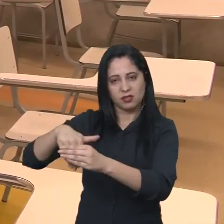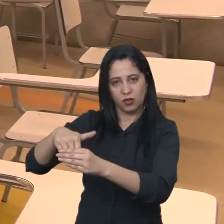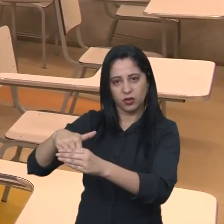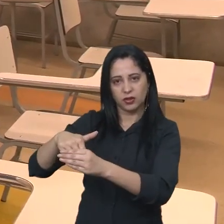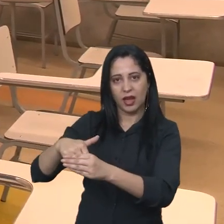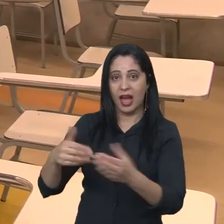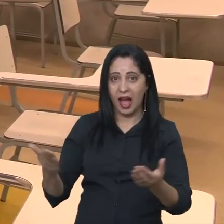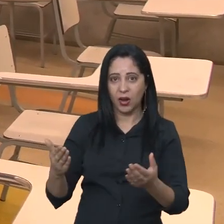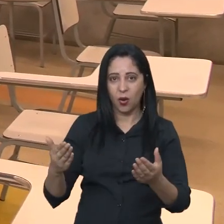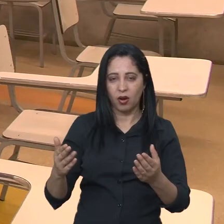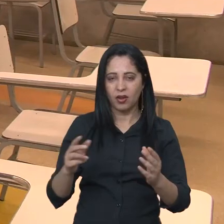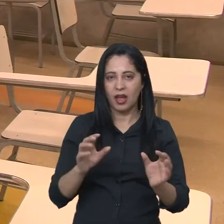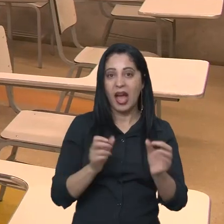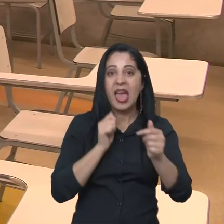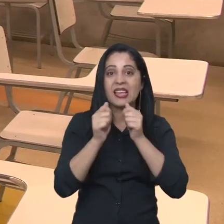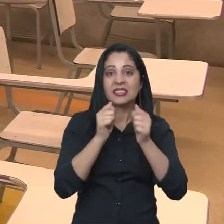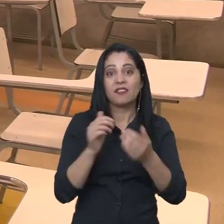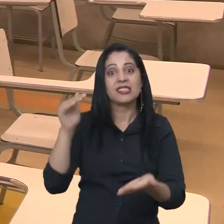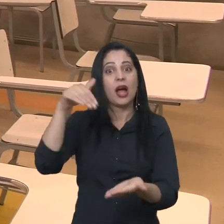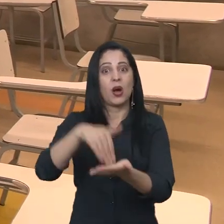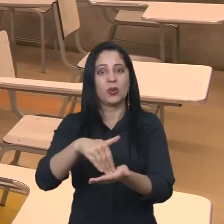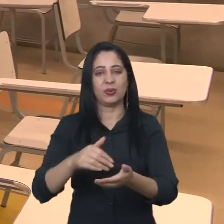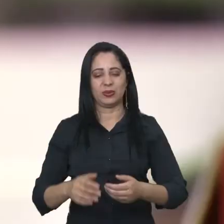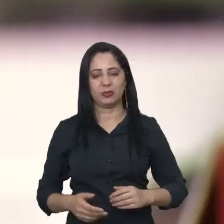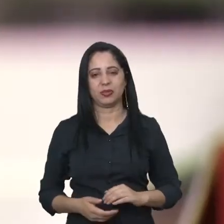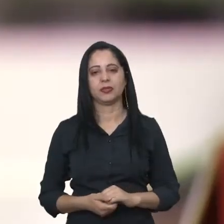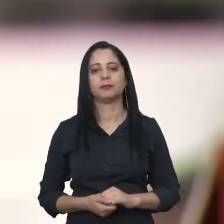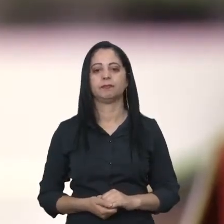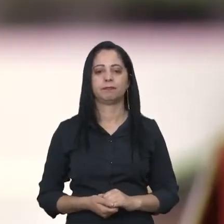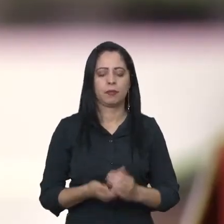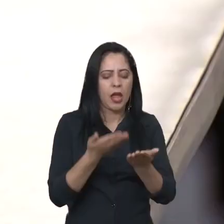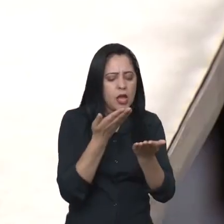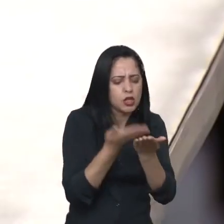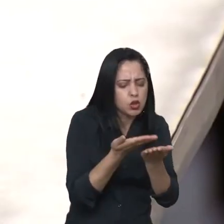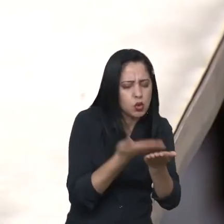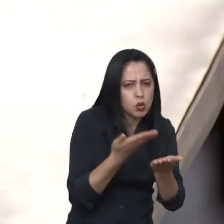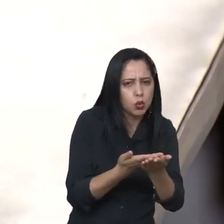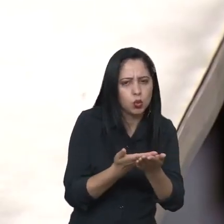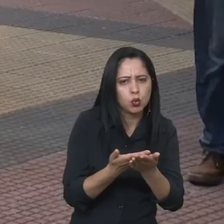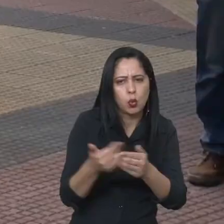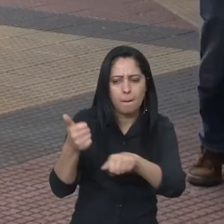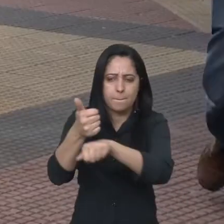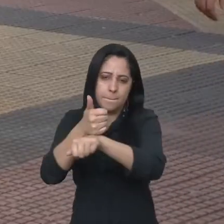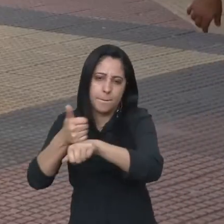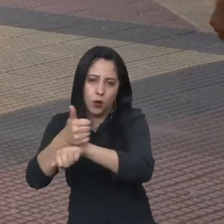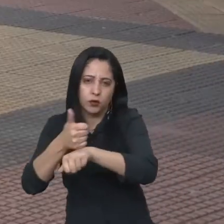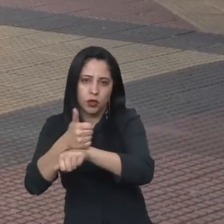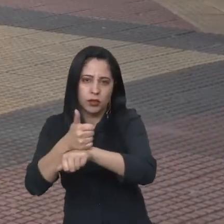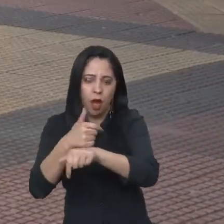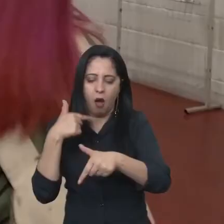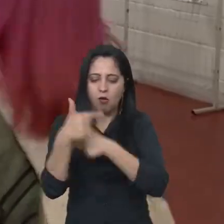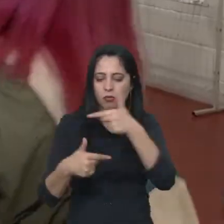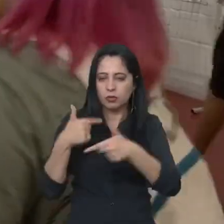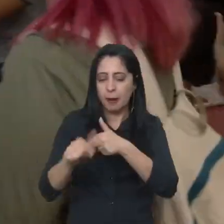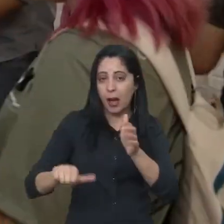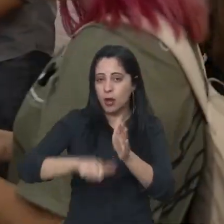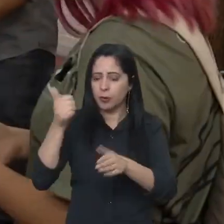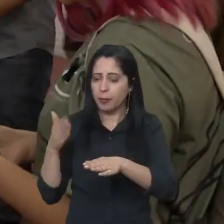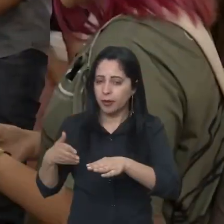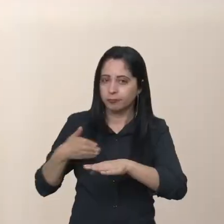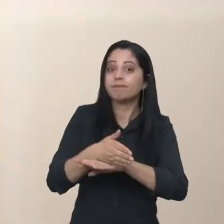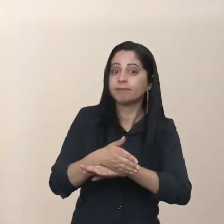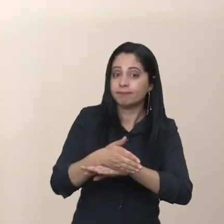vai ver agora na última matéria da nossa série. Estudo, vida profissional, primeiro